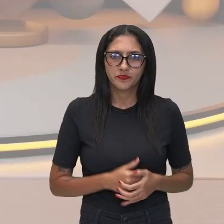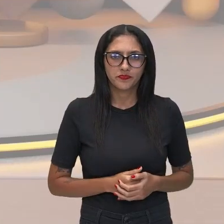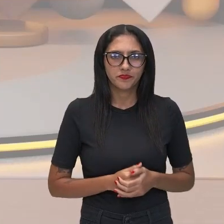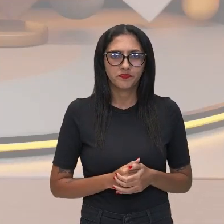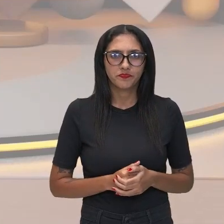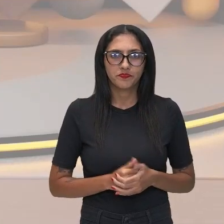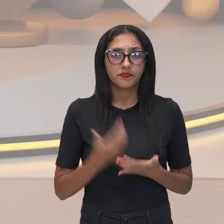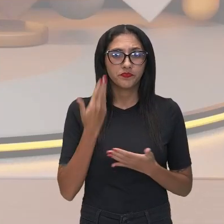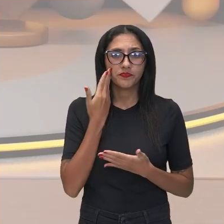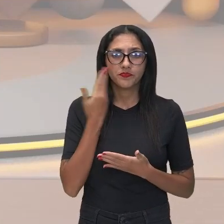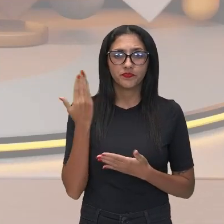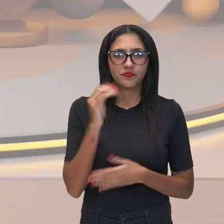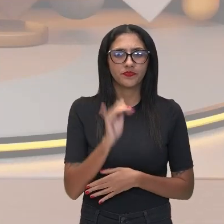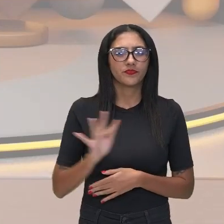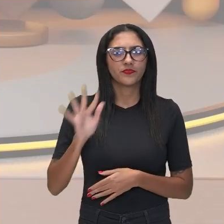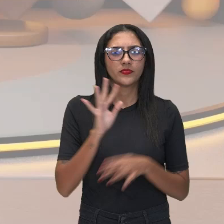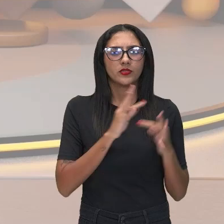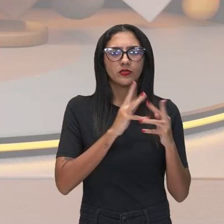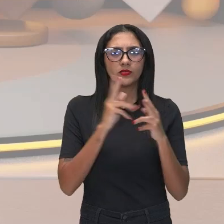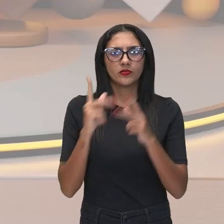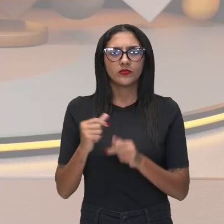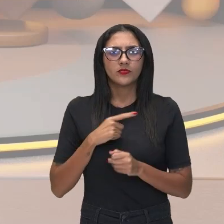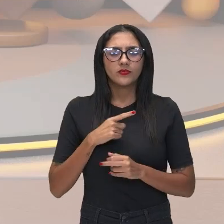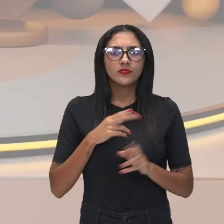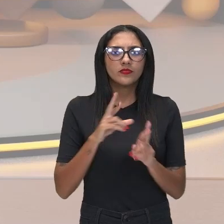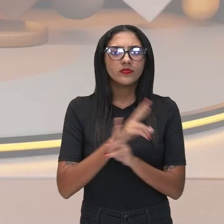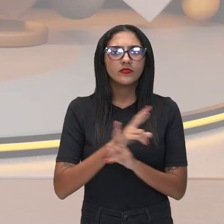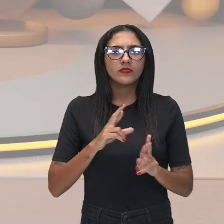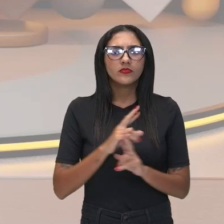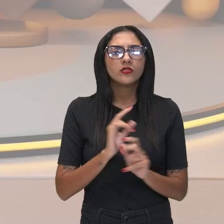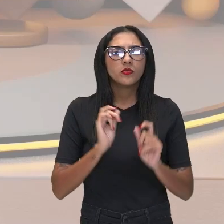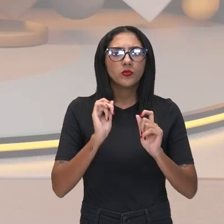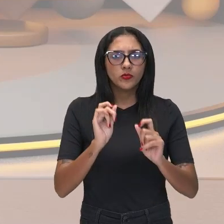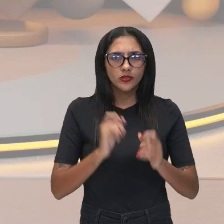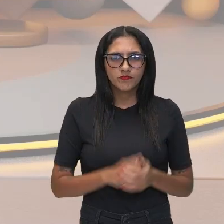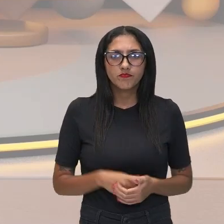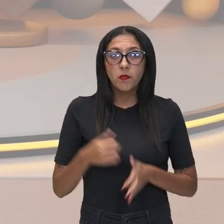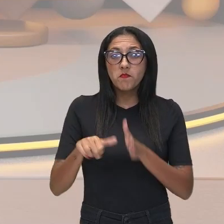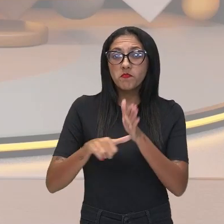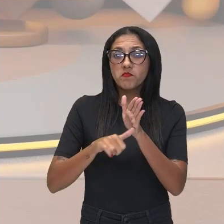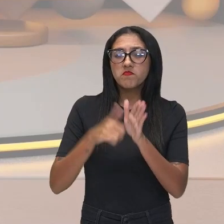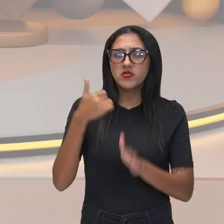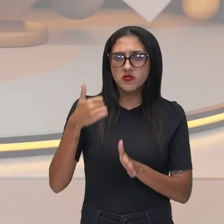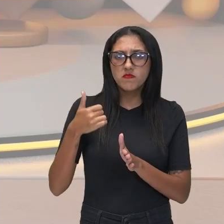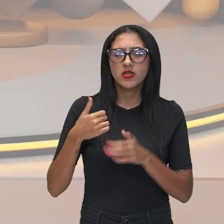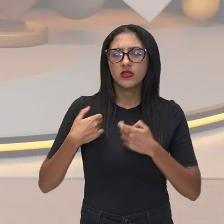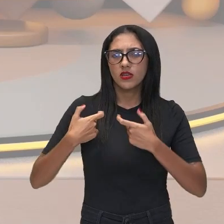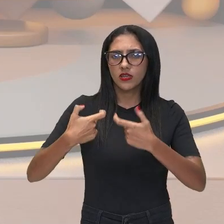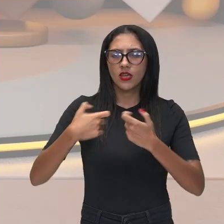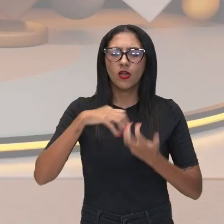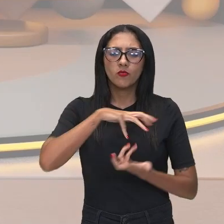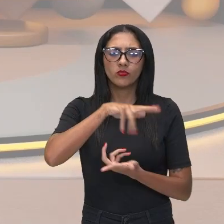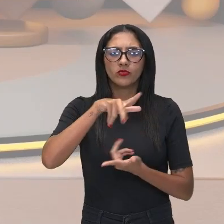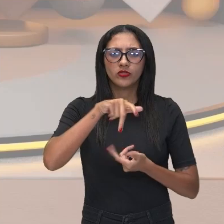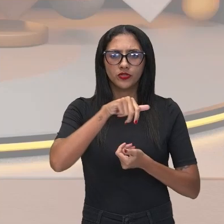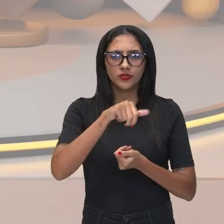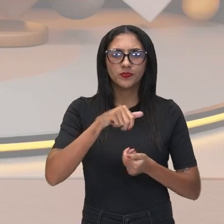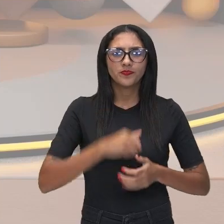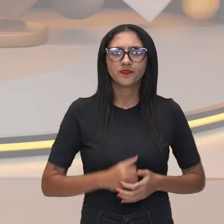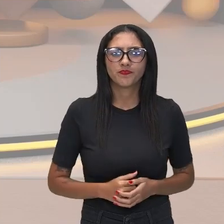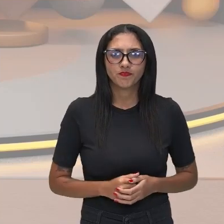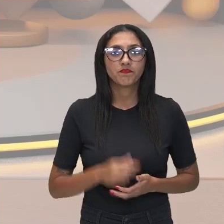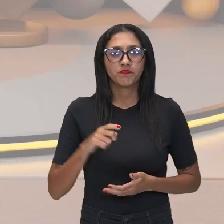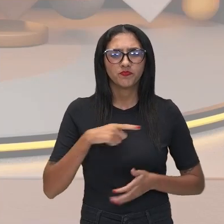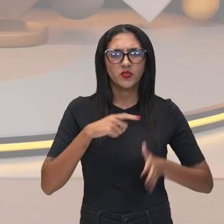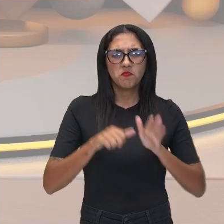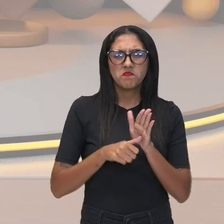estamos vendo, elas fazem parte aí daquela que foi a chamada Primeira Grande Guerra Mundial, né? Então foi o primeiro